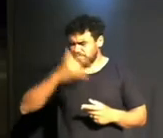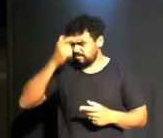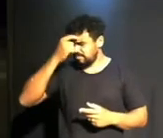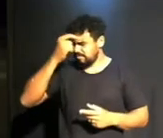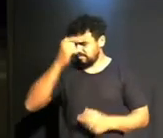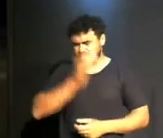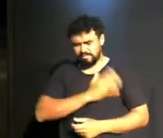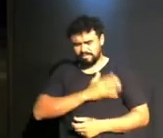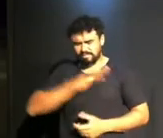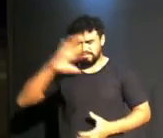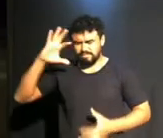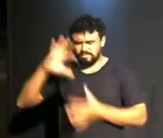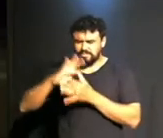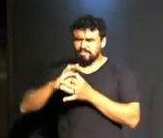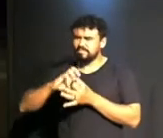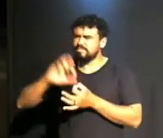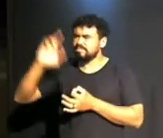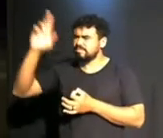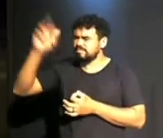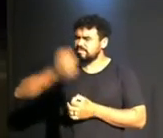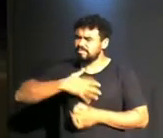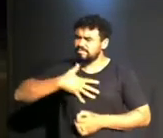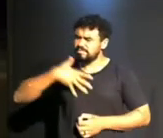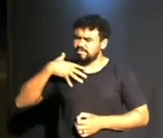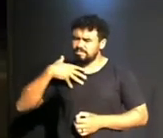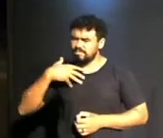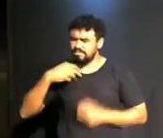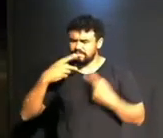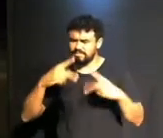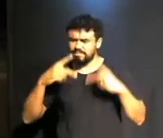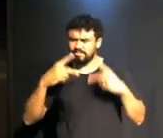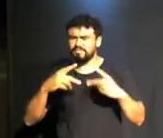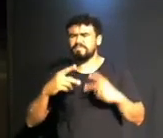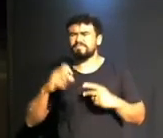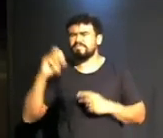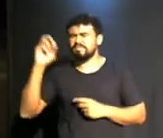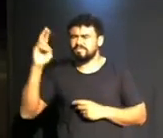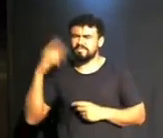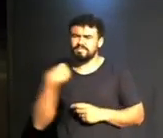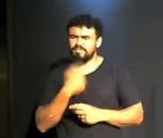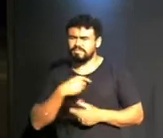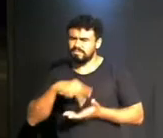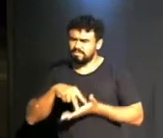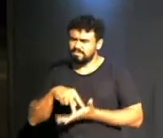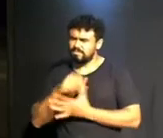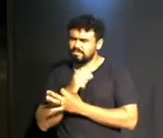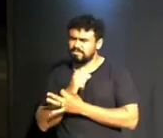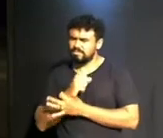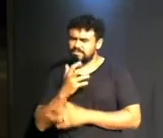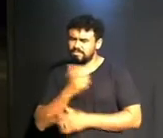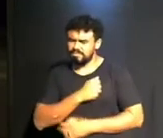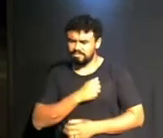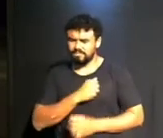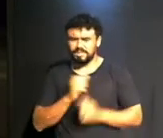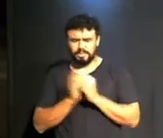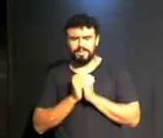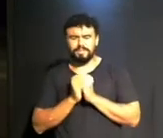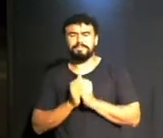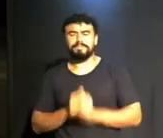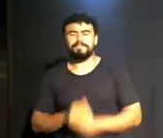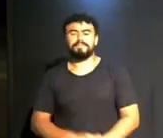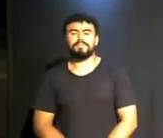eo meditar do meu coração sejam palavras agradáveis na tua presença Senhor tu que és a nossa Rocha o nosso Redentor